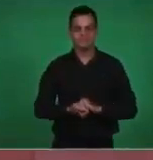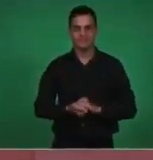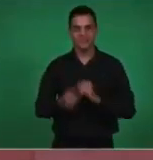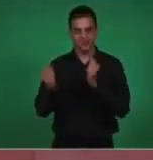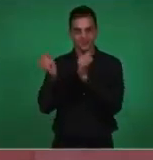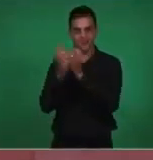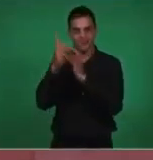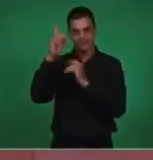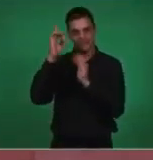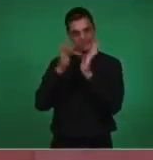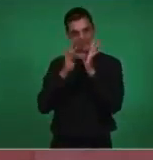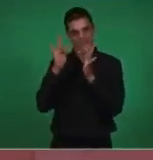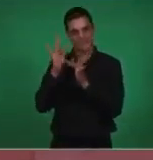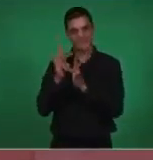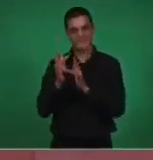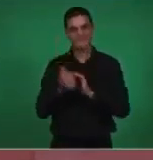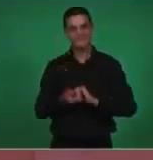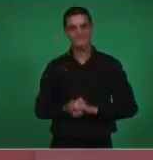Jesus.